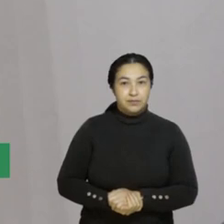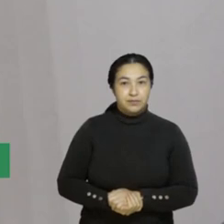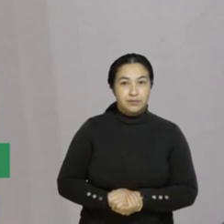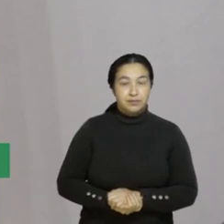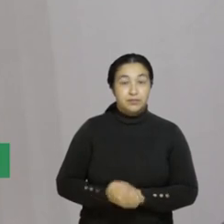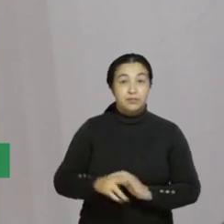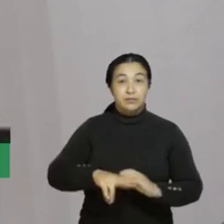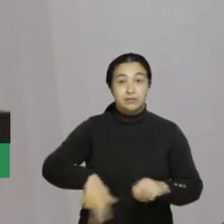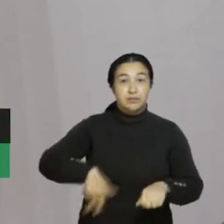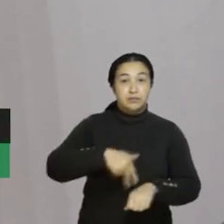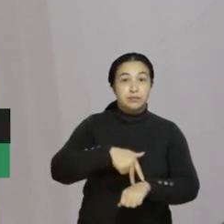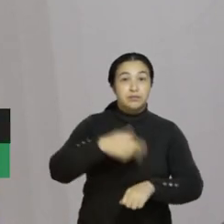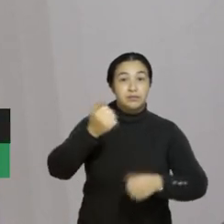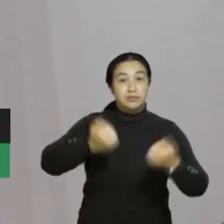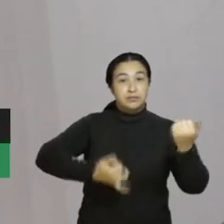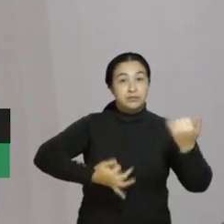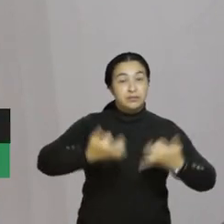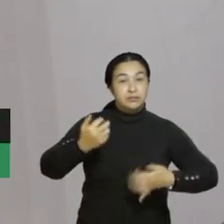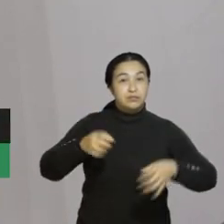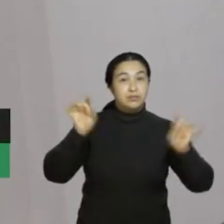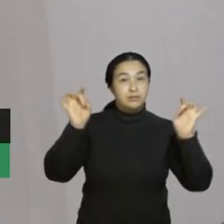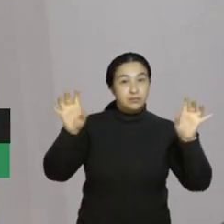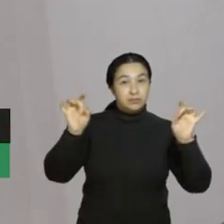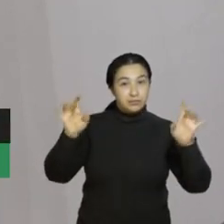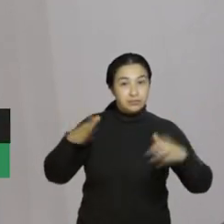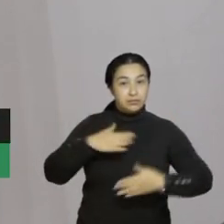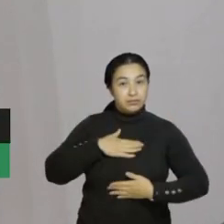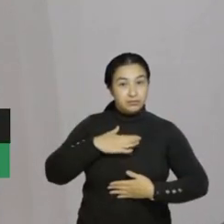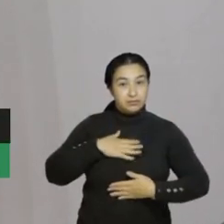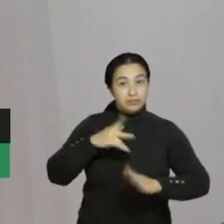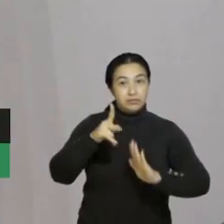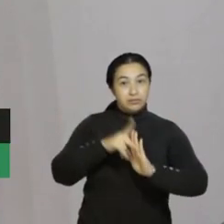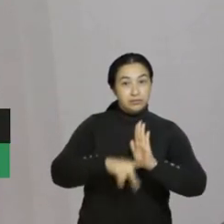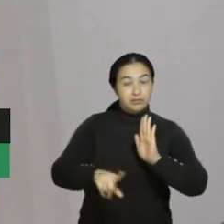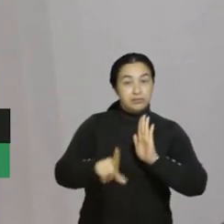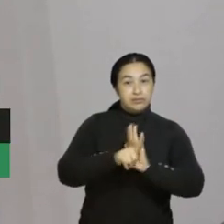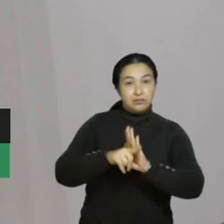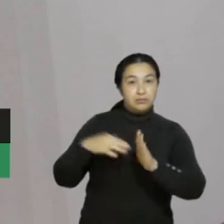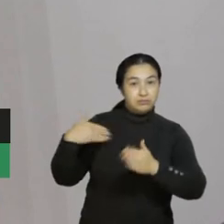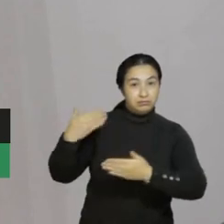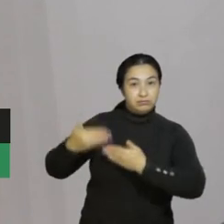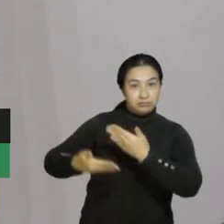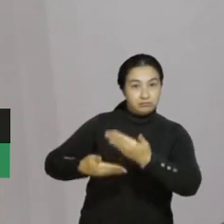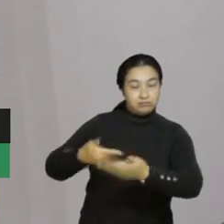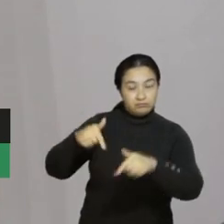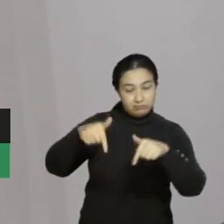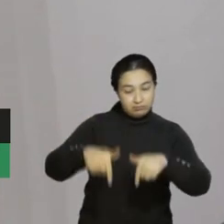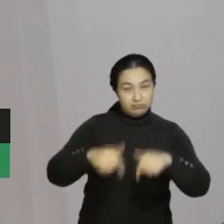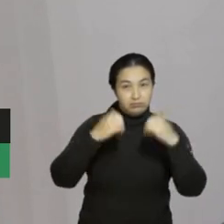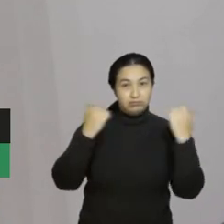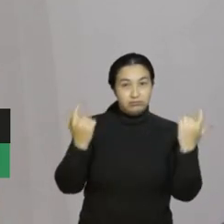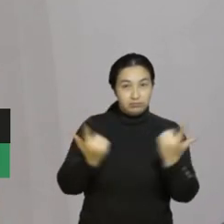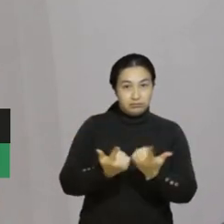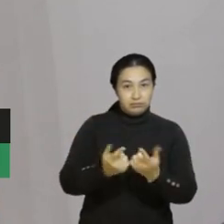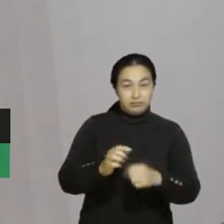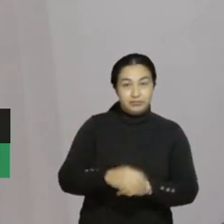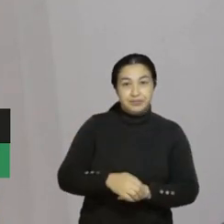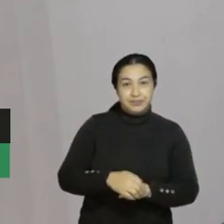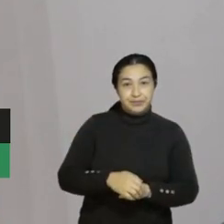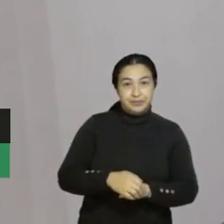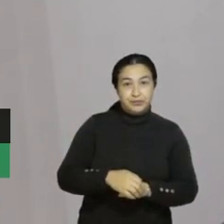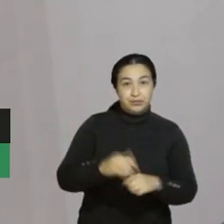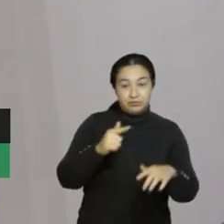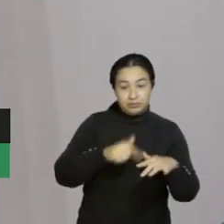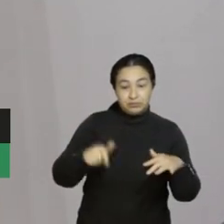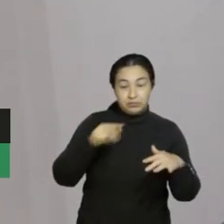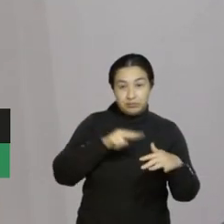deputados especialmente sobre um projeto de lei meu que tramita nessa casa há 2 semanas, 1 mês, e que nas últimas semanas foi